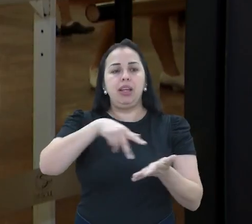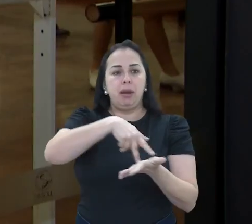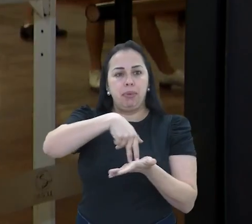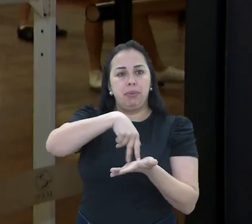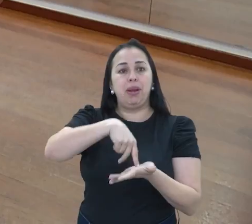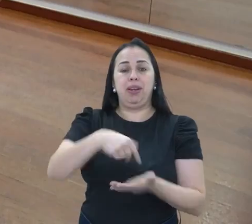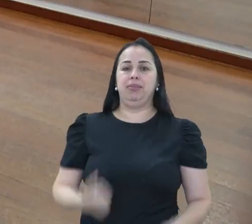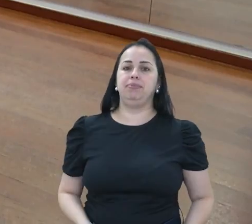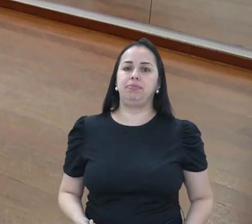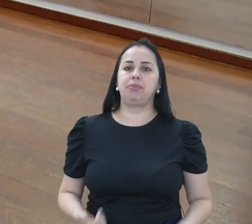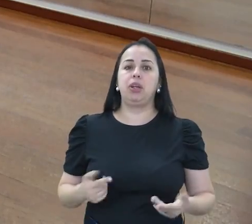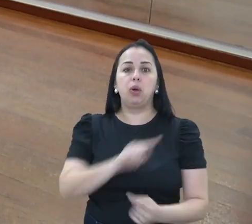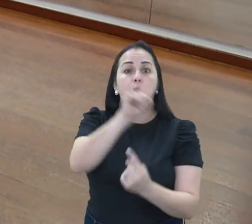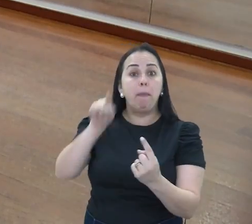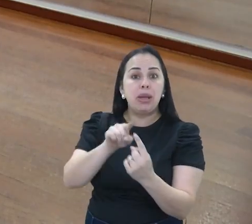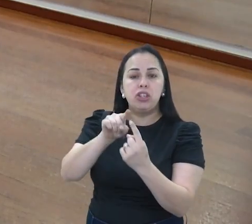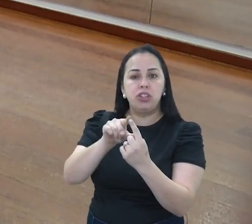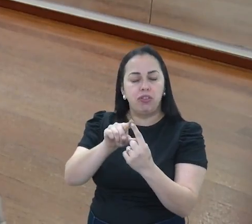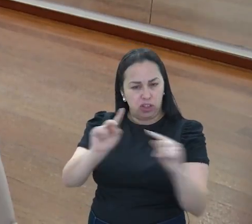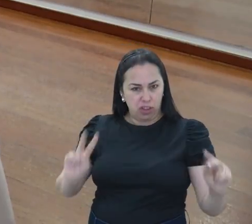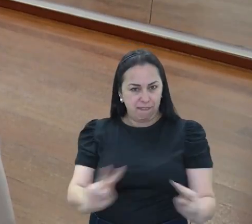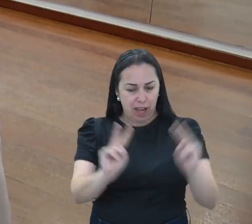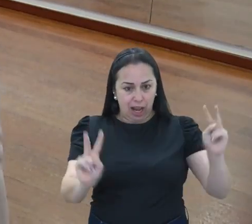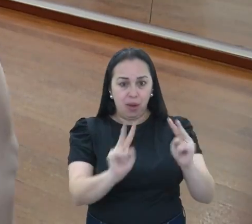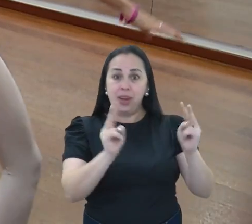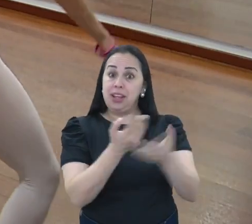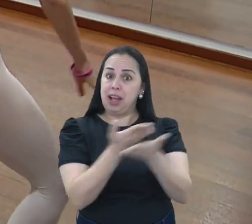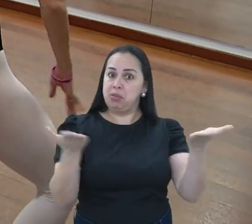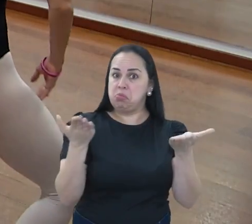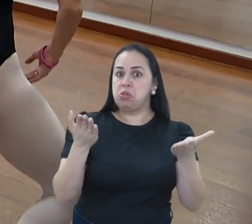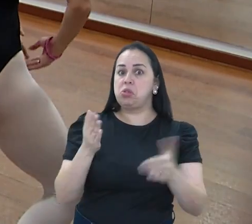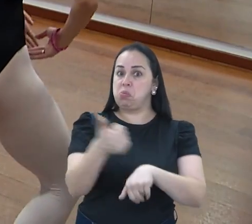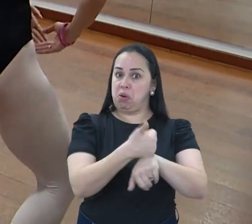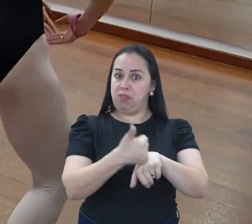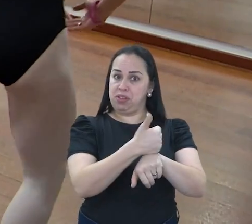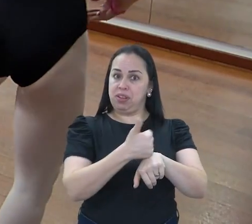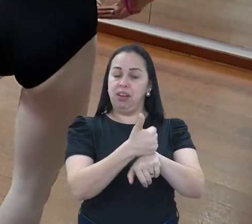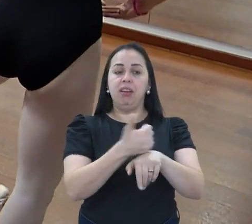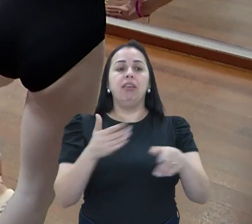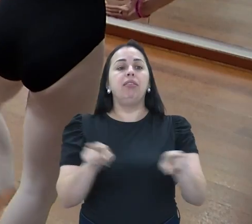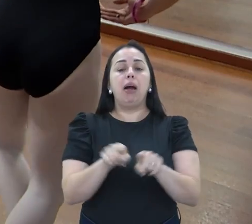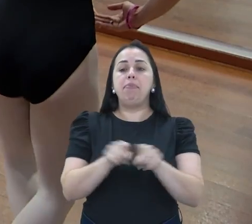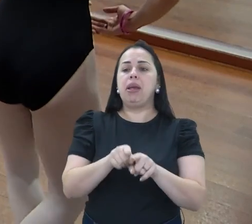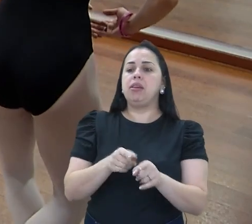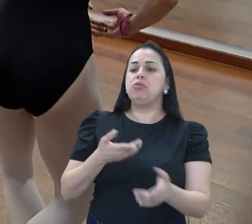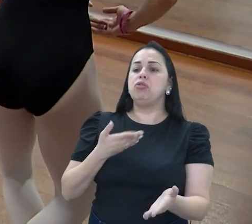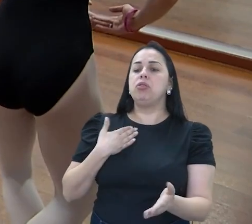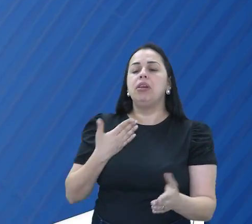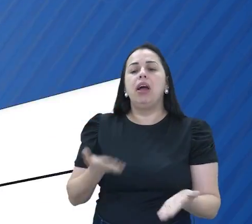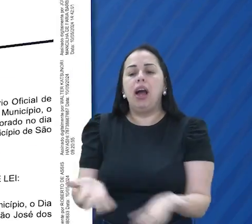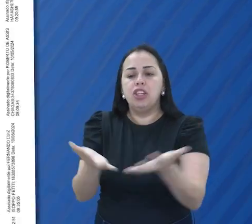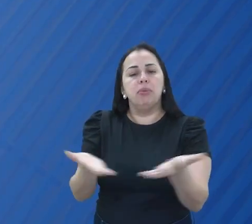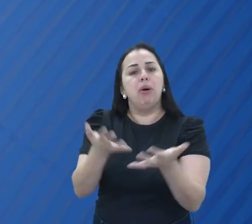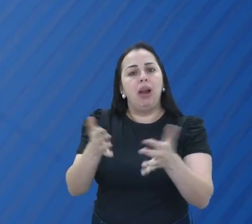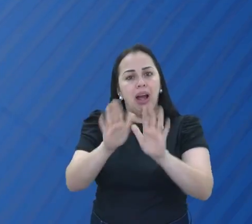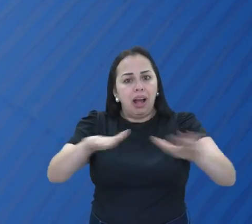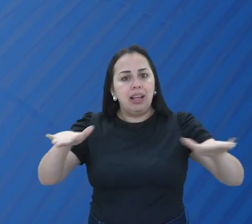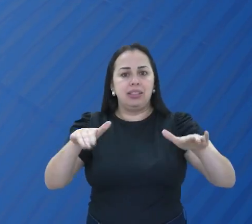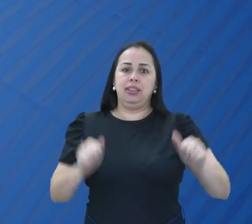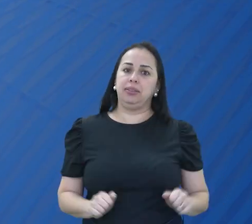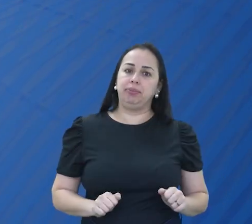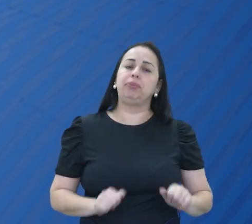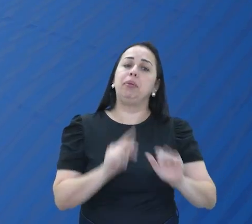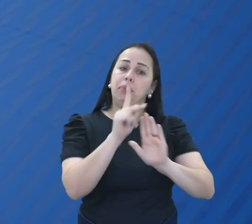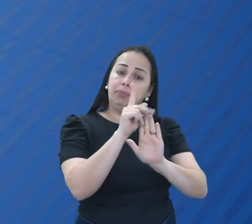ser bailarina. Com o objetivo de valorizar estes profissionais e estimular a descoberta de futuros talentos, a Câmara